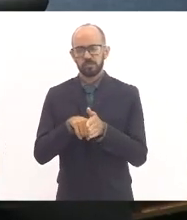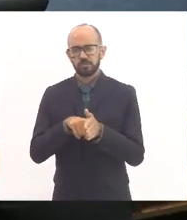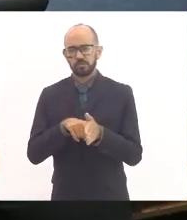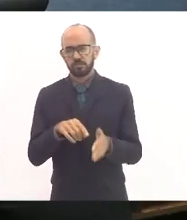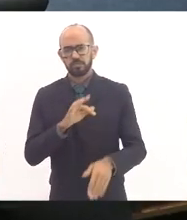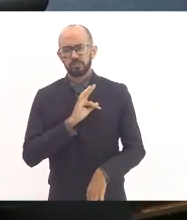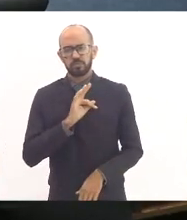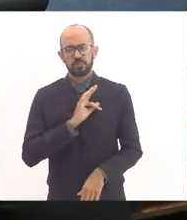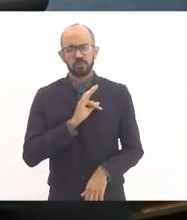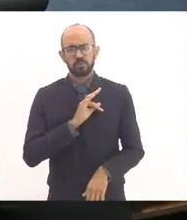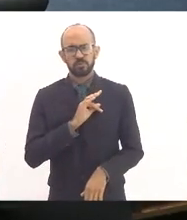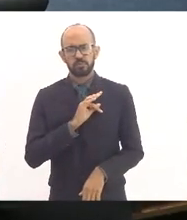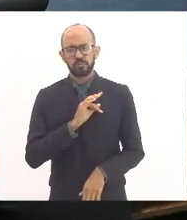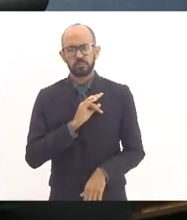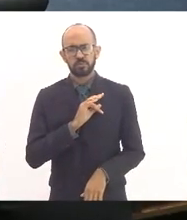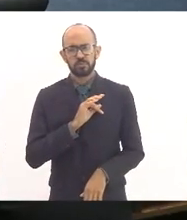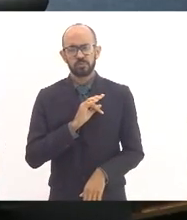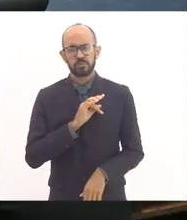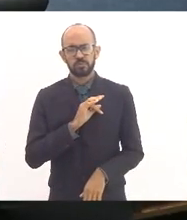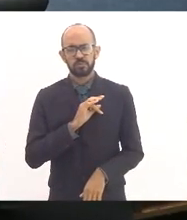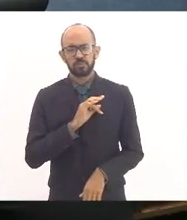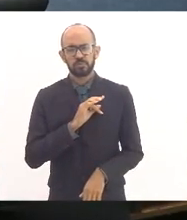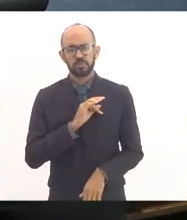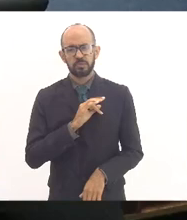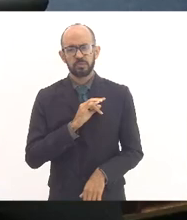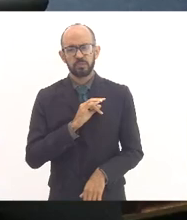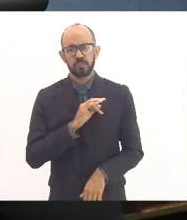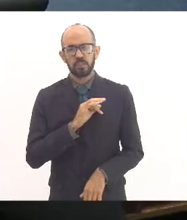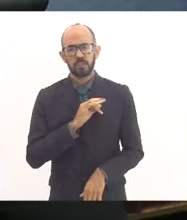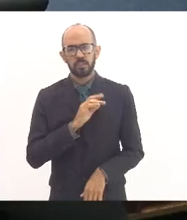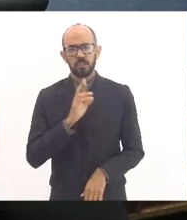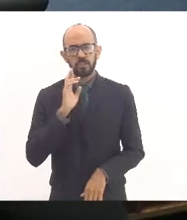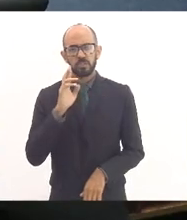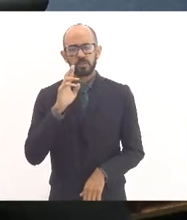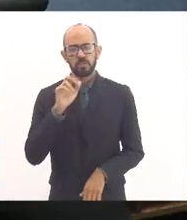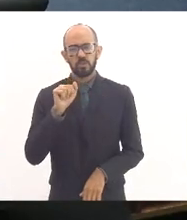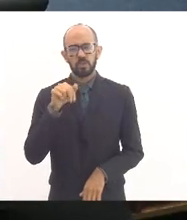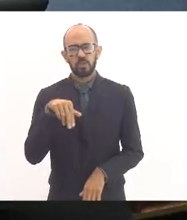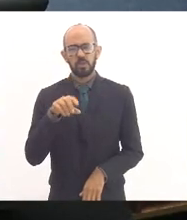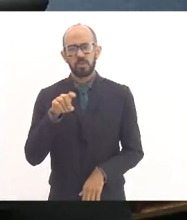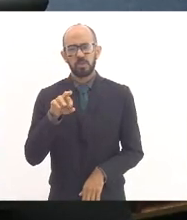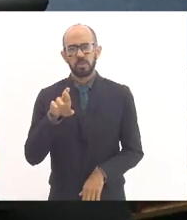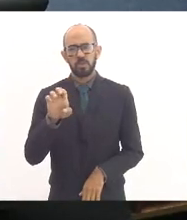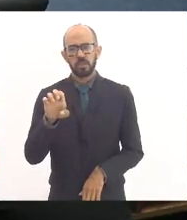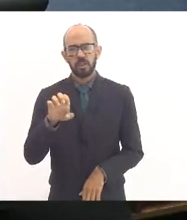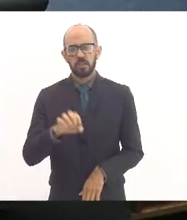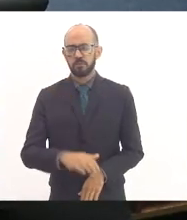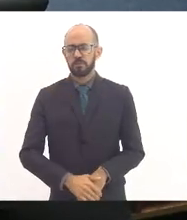policiais da Polícia Civil do estado do Rio de Janeiro por André Luiz